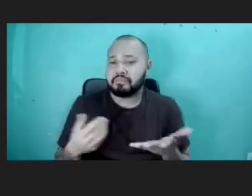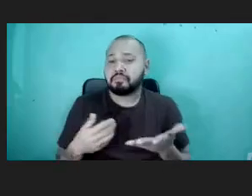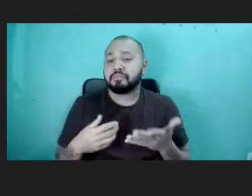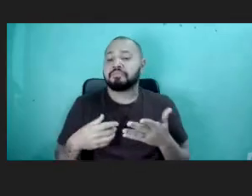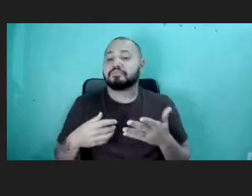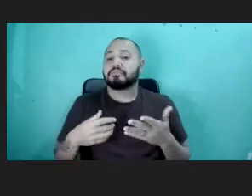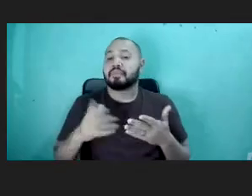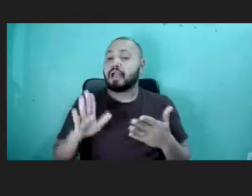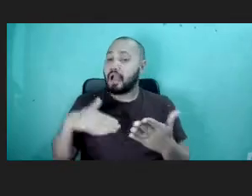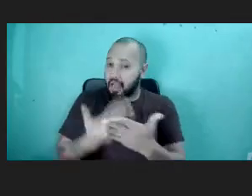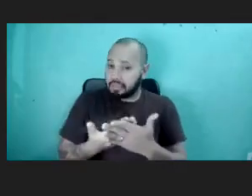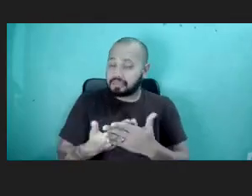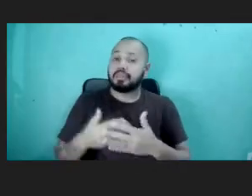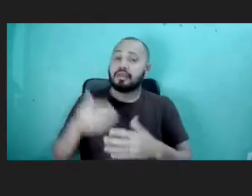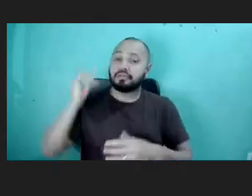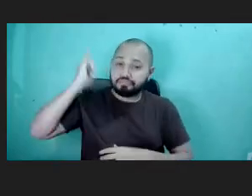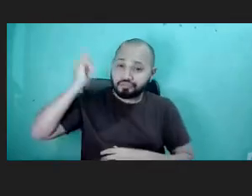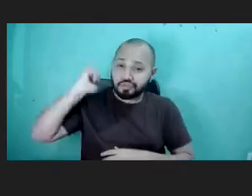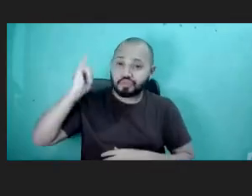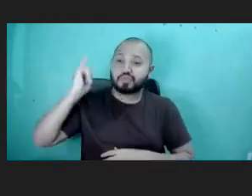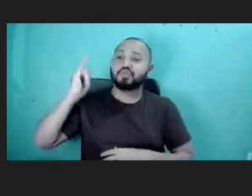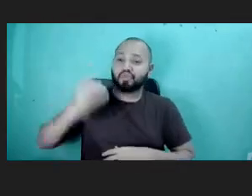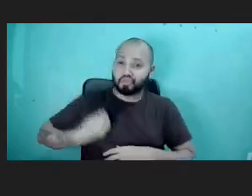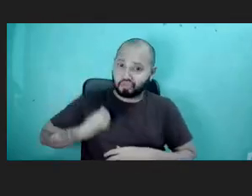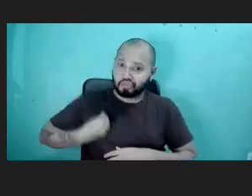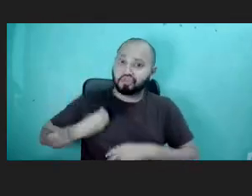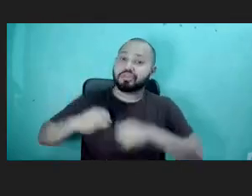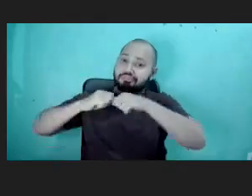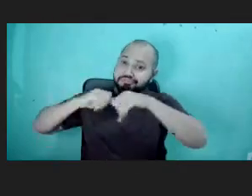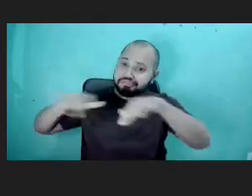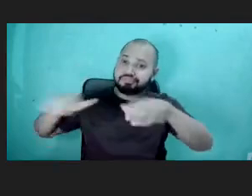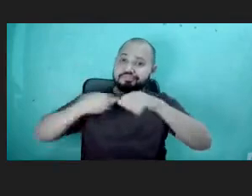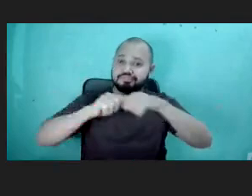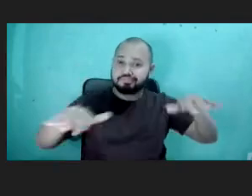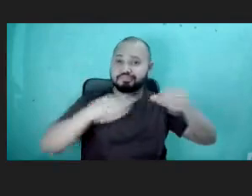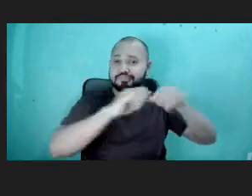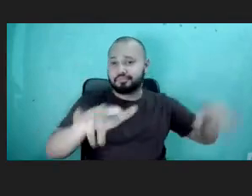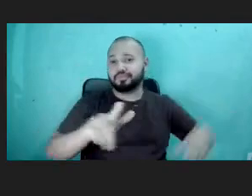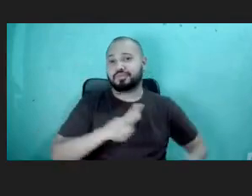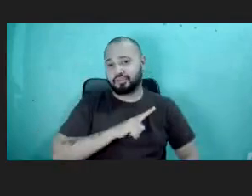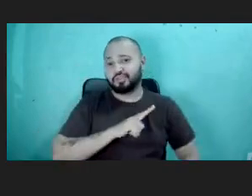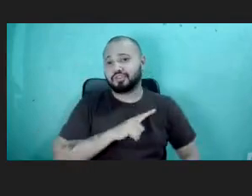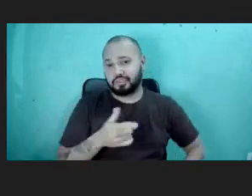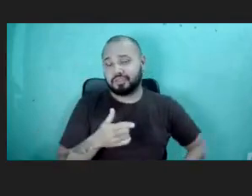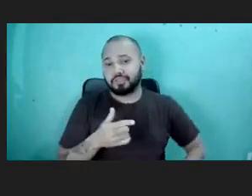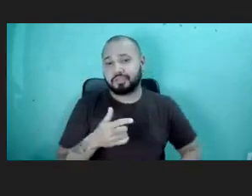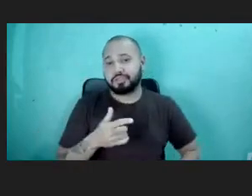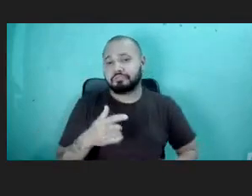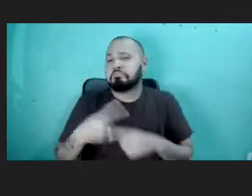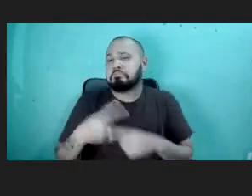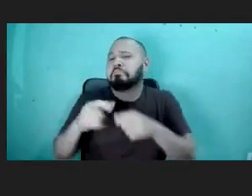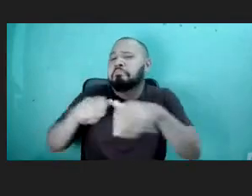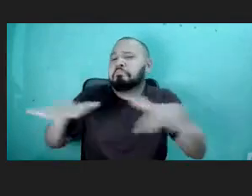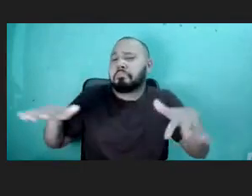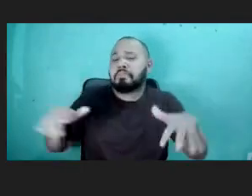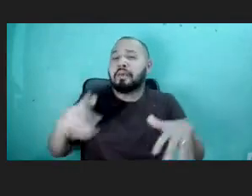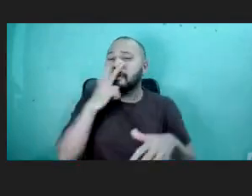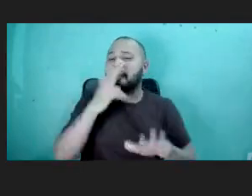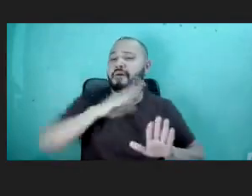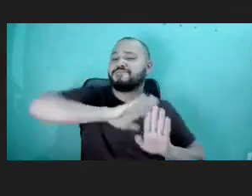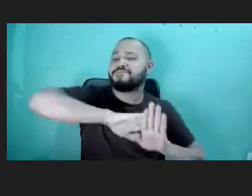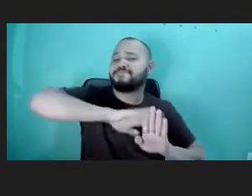práticas discursivas, elas continuam persistindo, né? Elas continuam, às vezes, persistindo de uma forma muito genuína, de uma